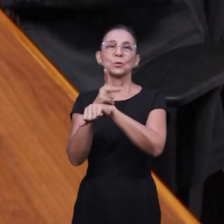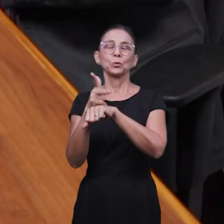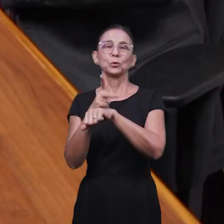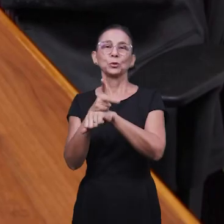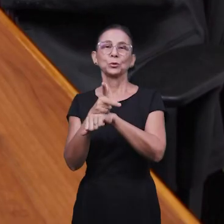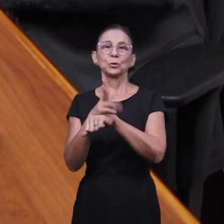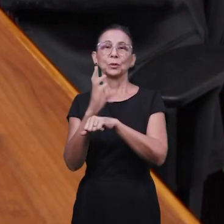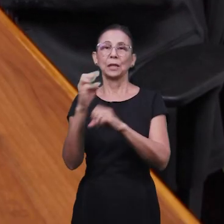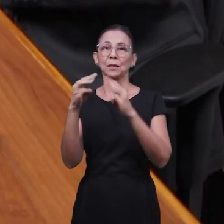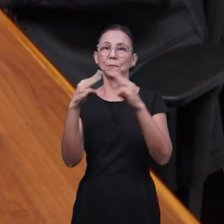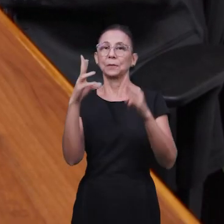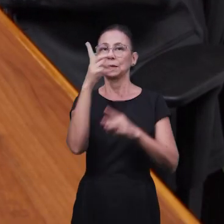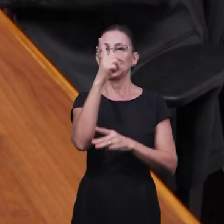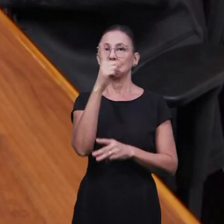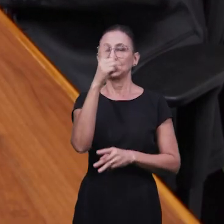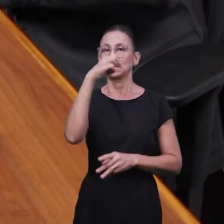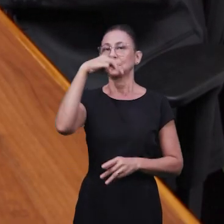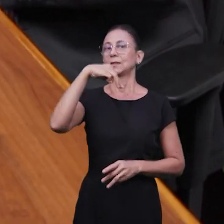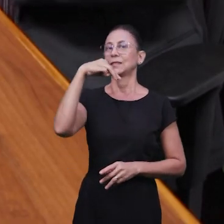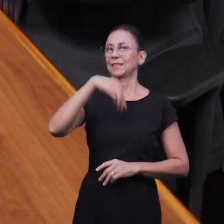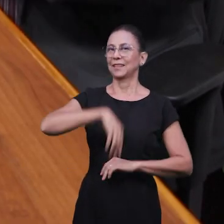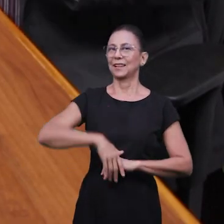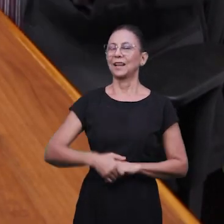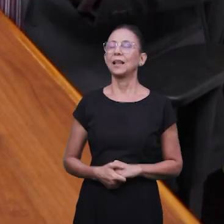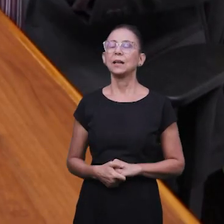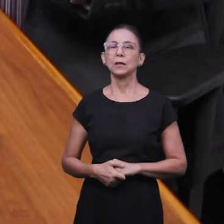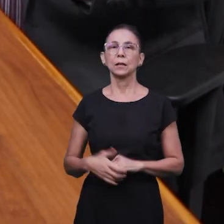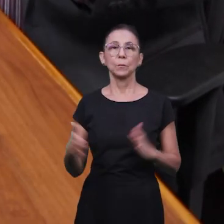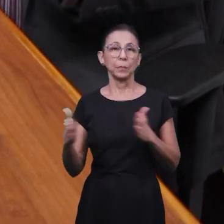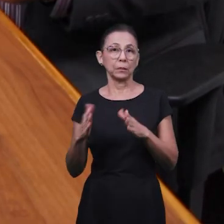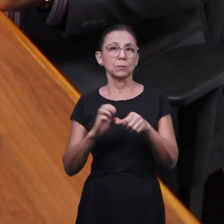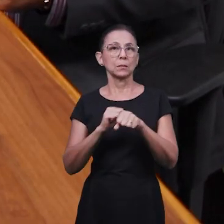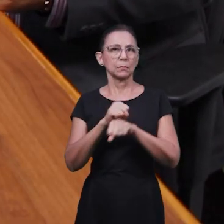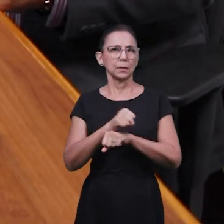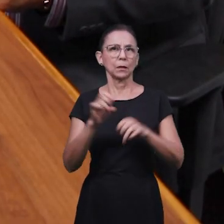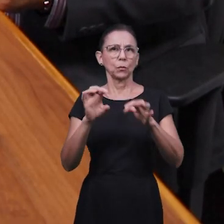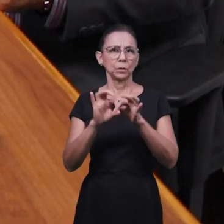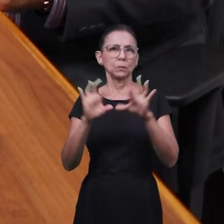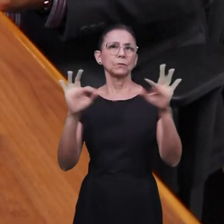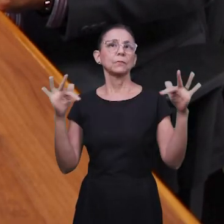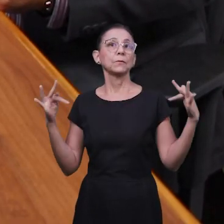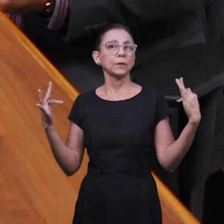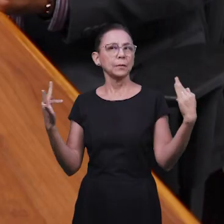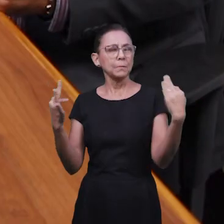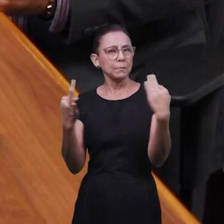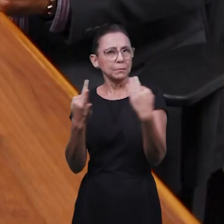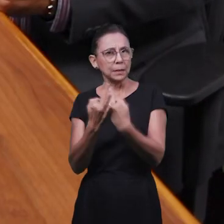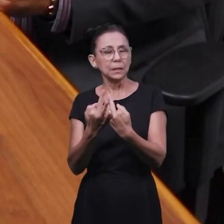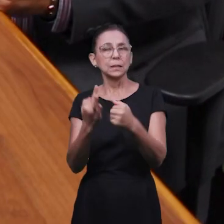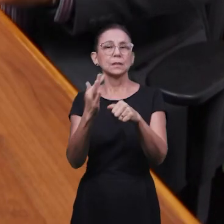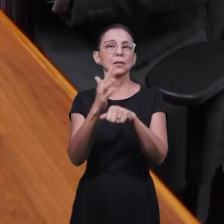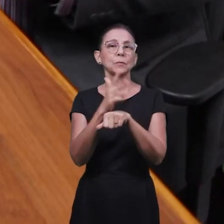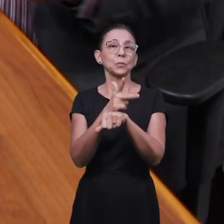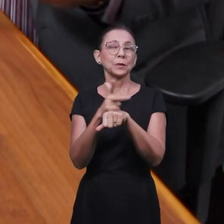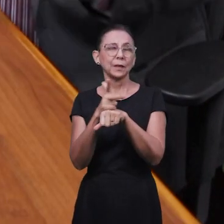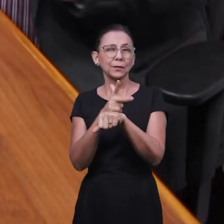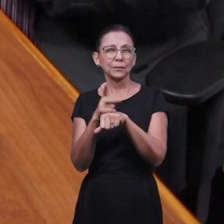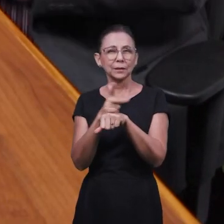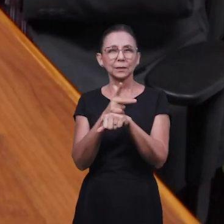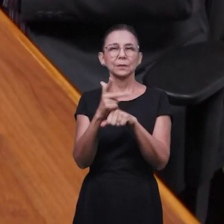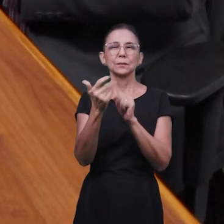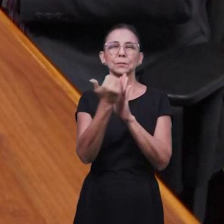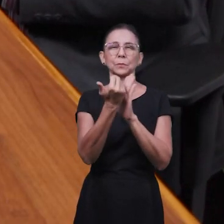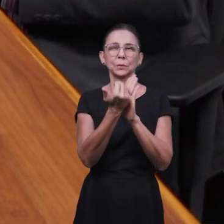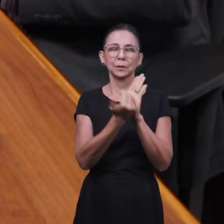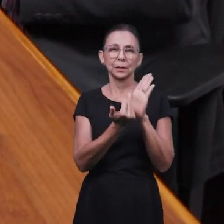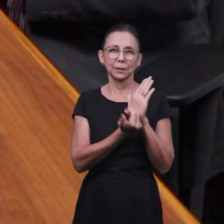Martins. E aqui nós estamos aqui durante um seminário, Unidos em Família, estamos gravando para você assistir aí ao longo das semanas